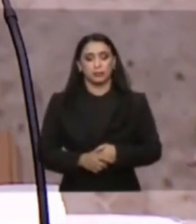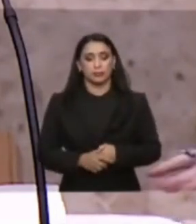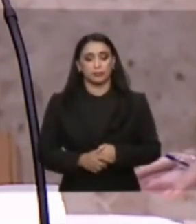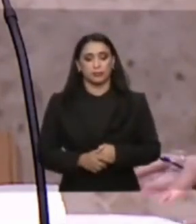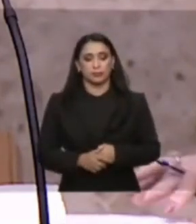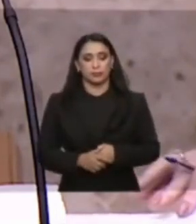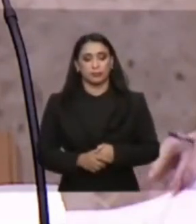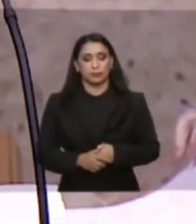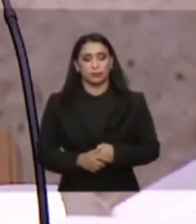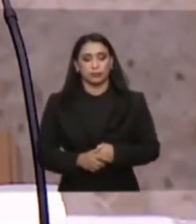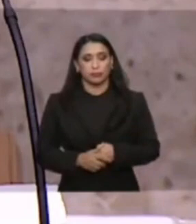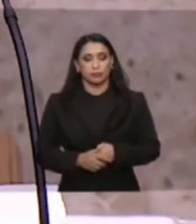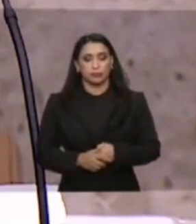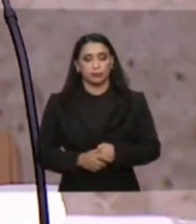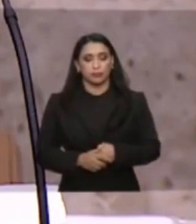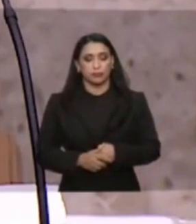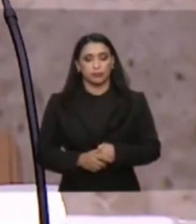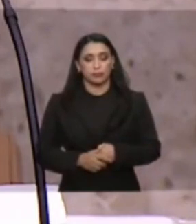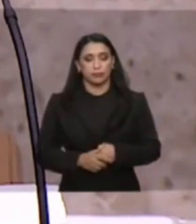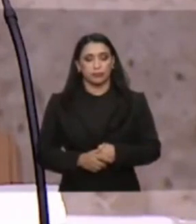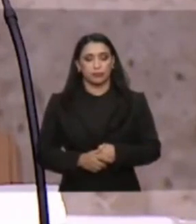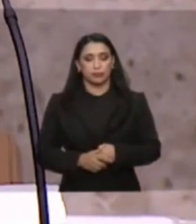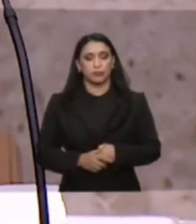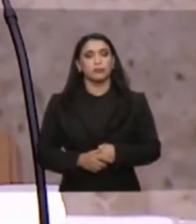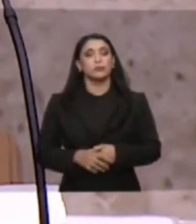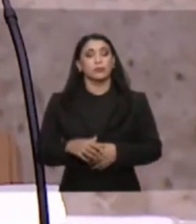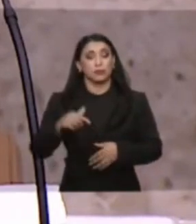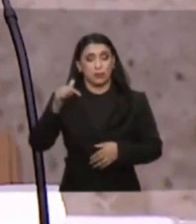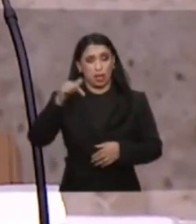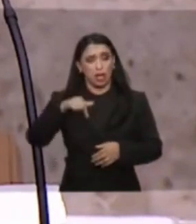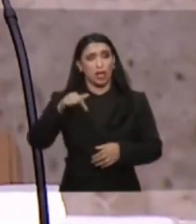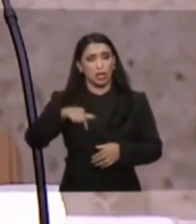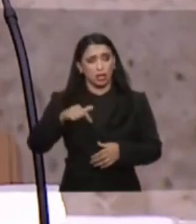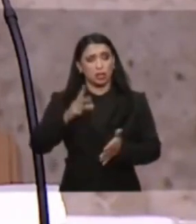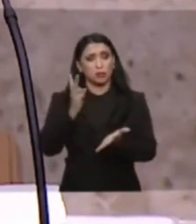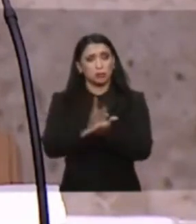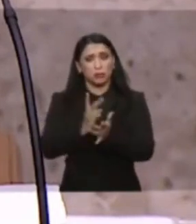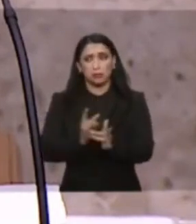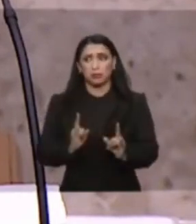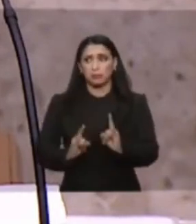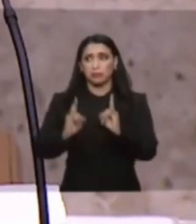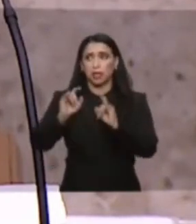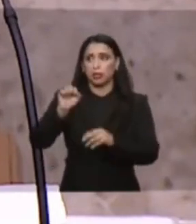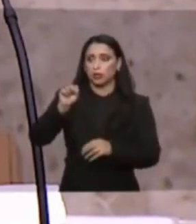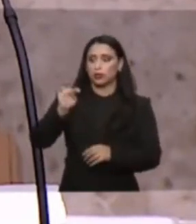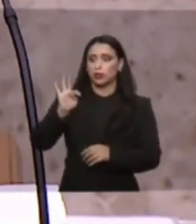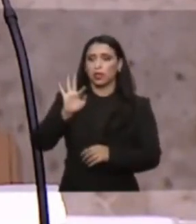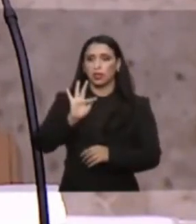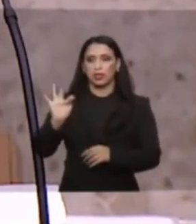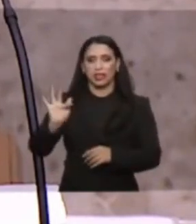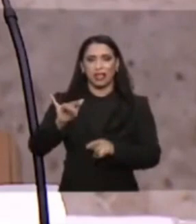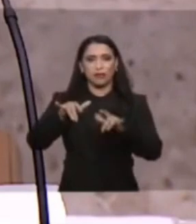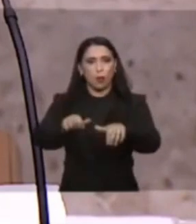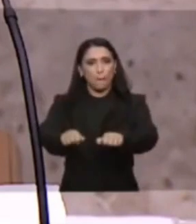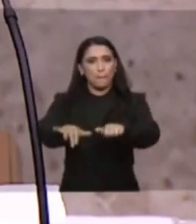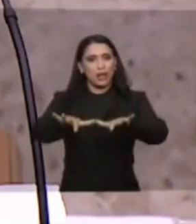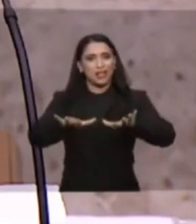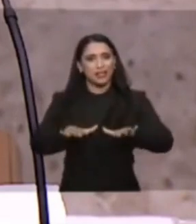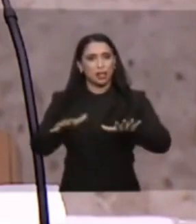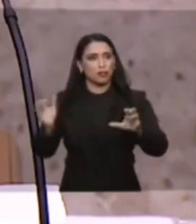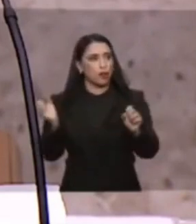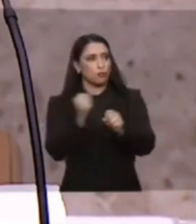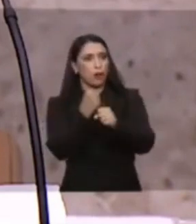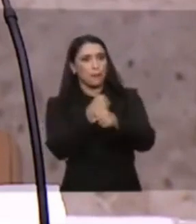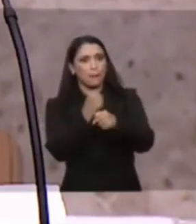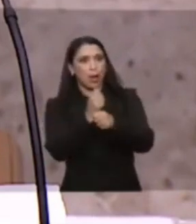nesta mesma sede histórica, neste mesmo plenário